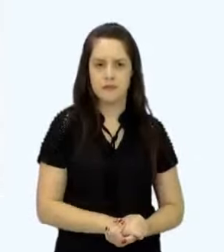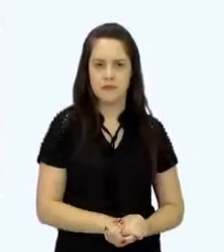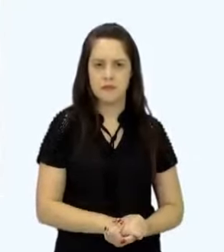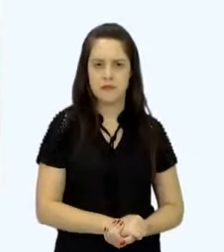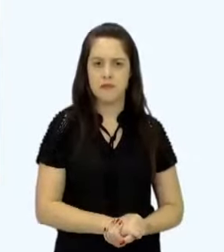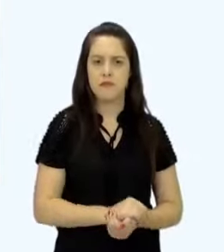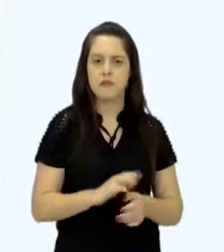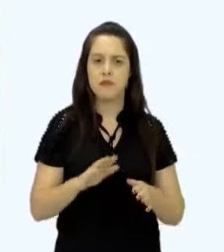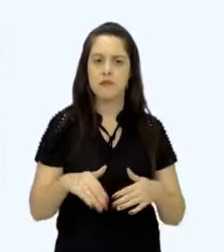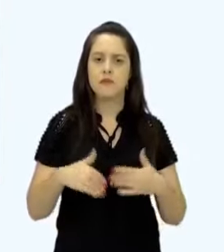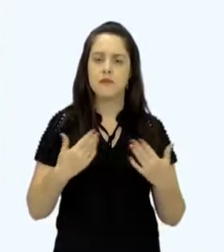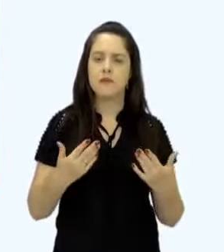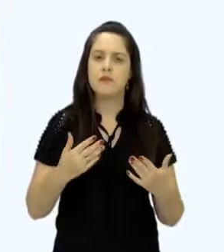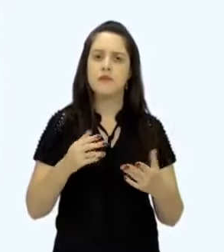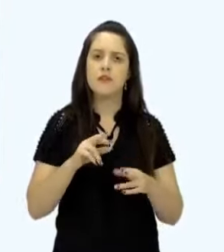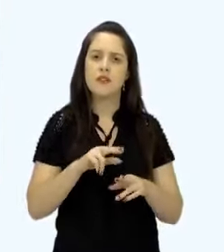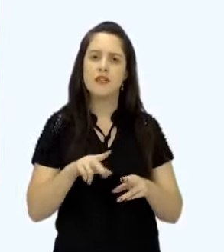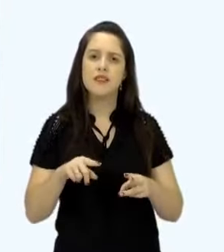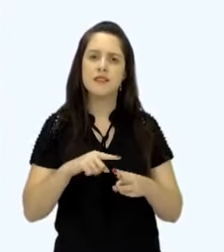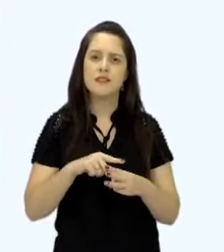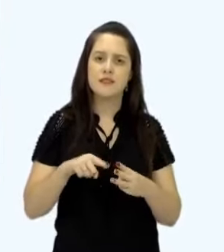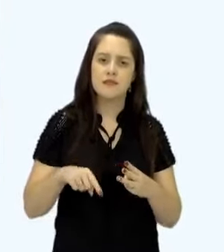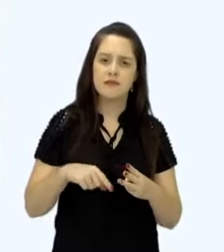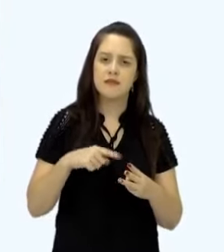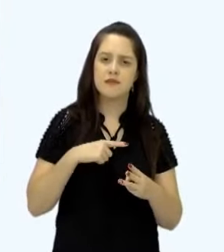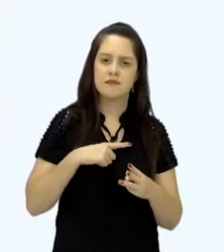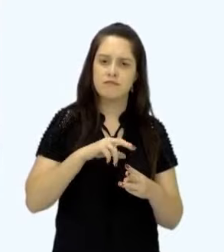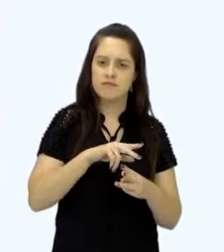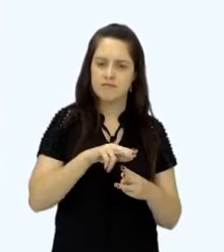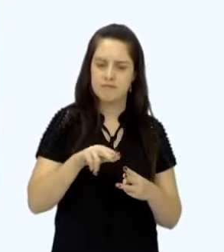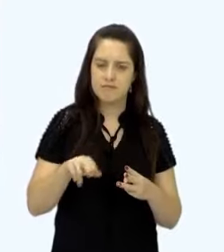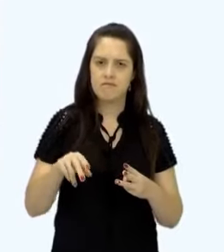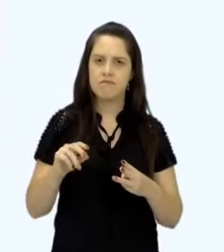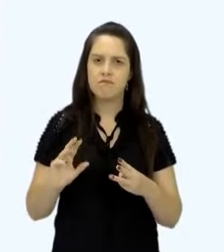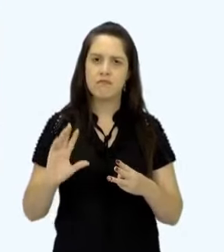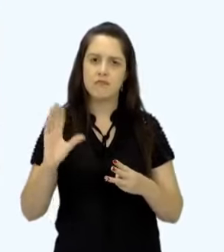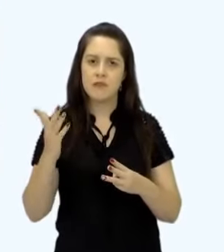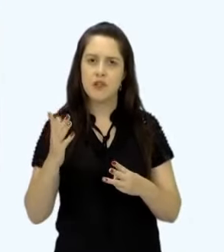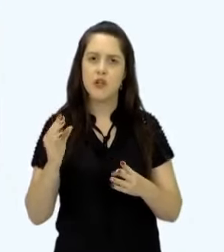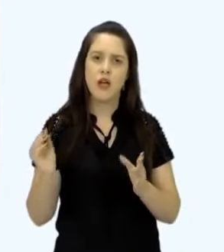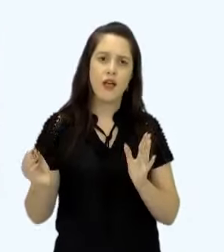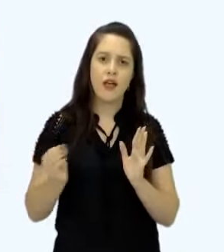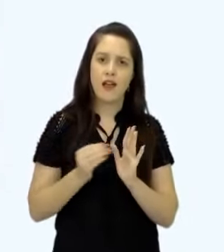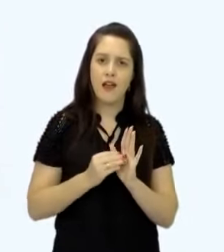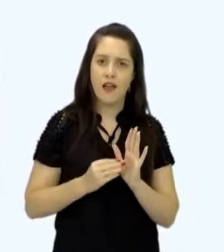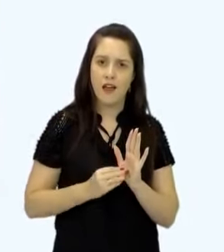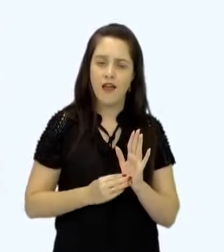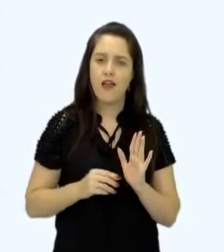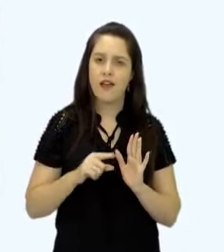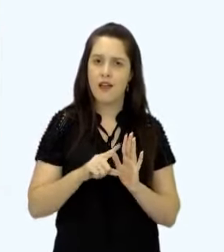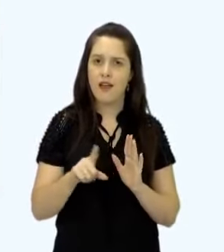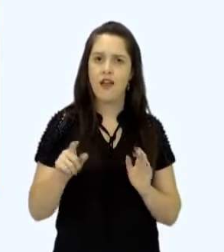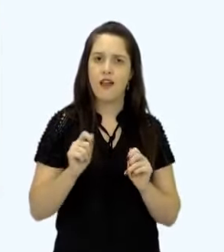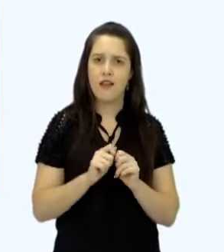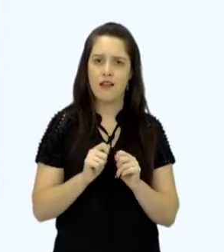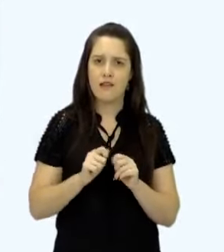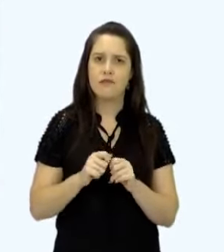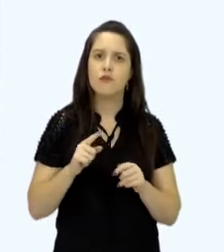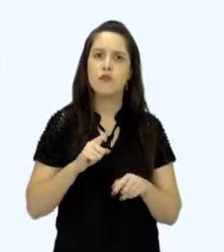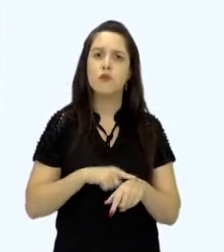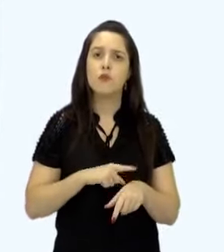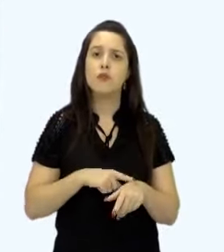O livro está dividido em três partes, três blocos textuais, que são essas entradas, esses registros que ela faz do tempo em que ela